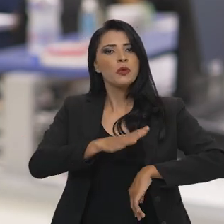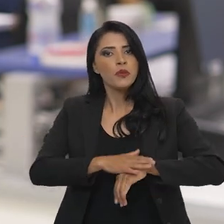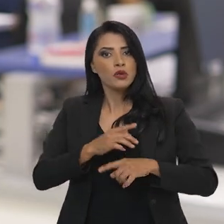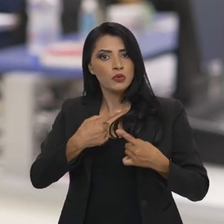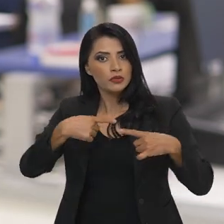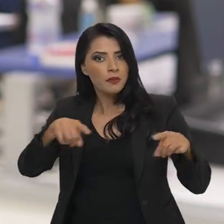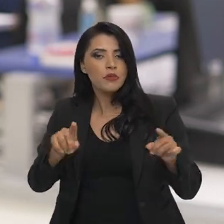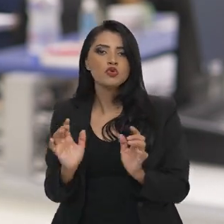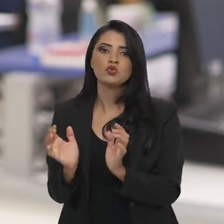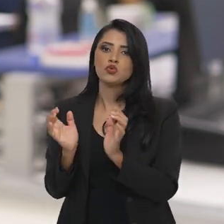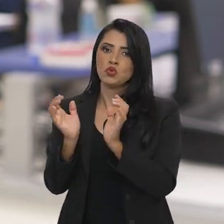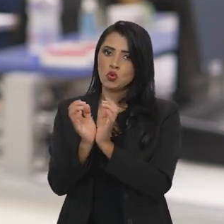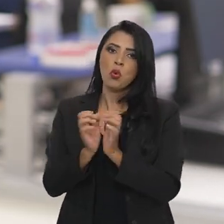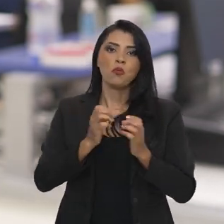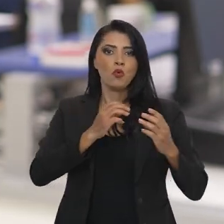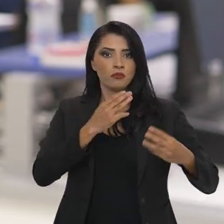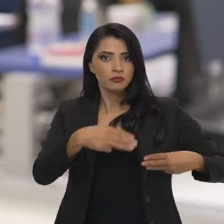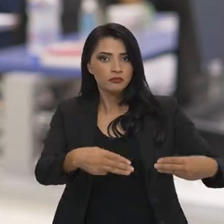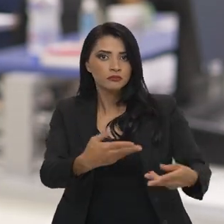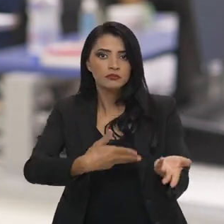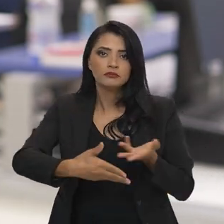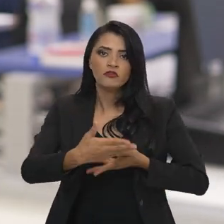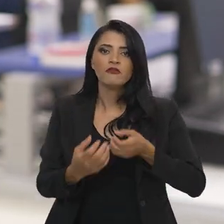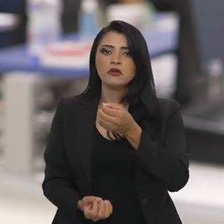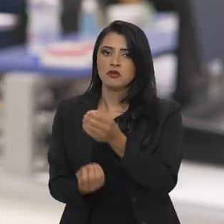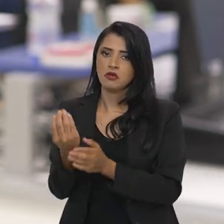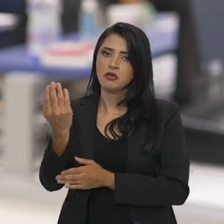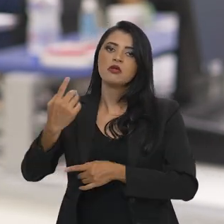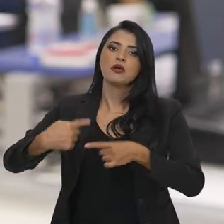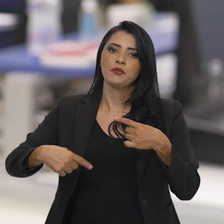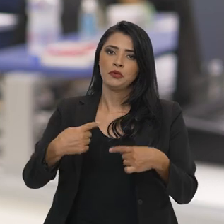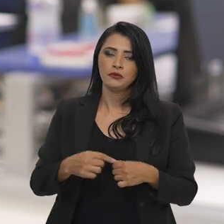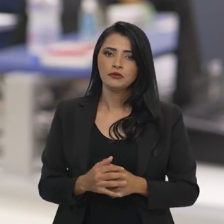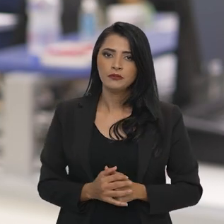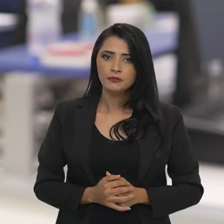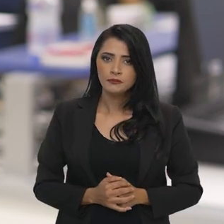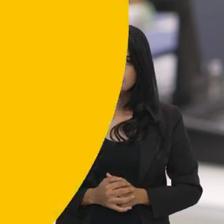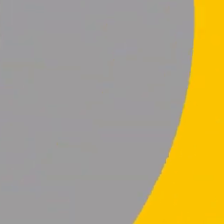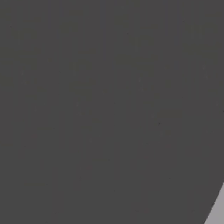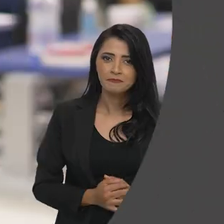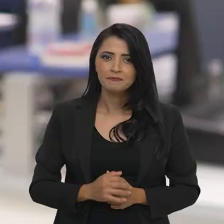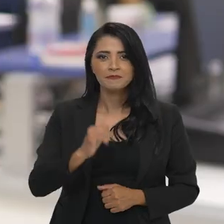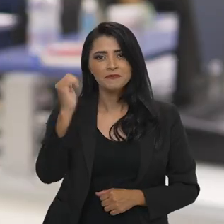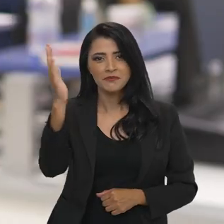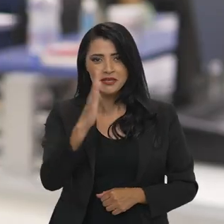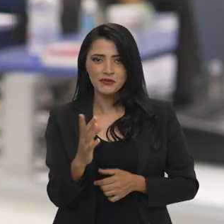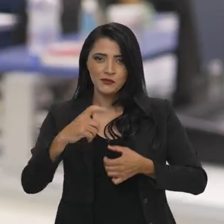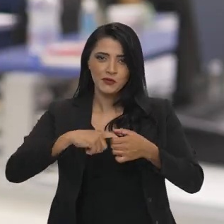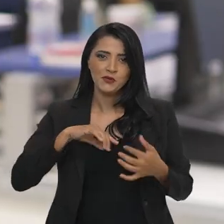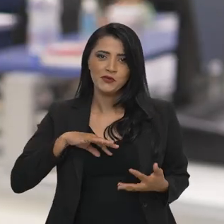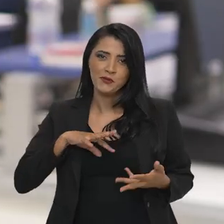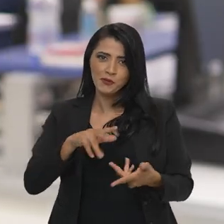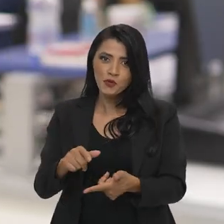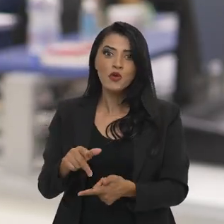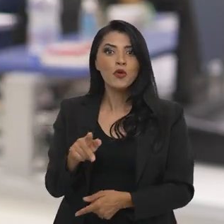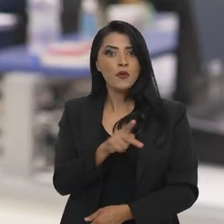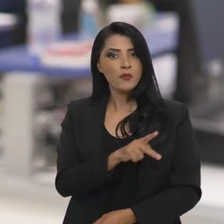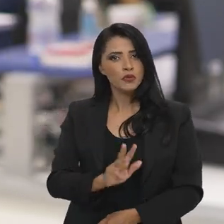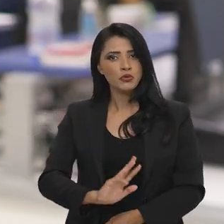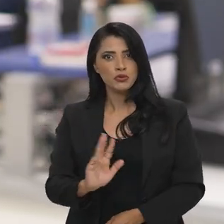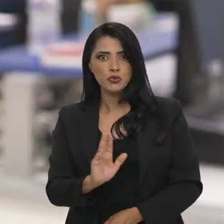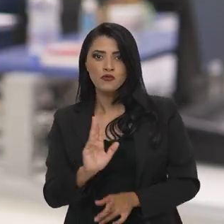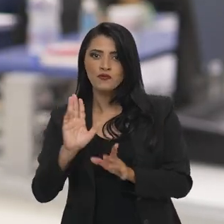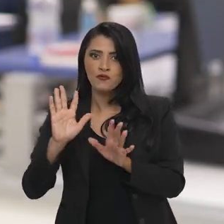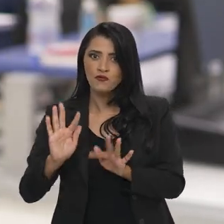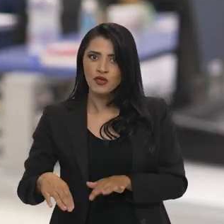em Brasília durante o lançamento do grupo interministerial que vai elaborar a política. Brasil de volta ao mundo. E